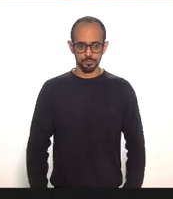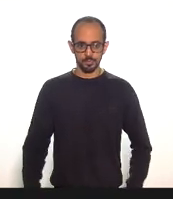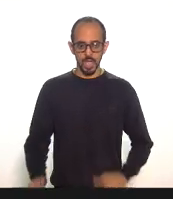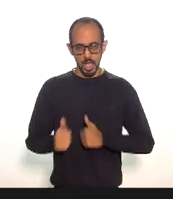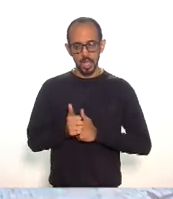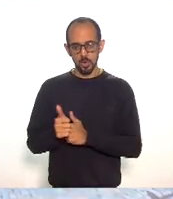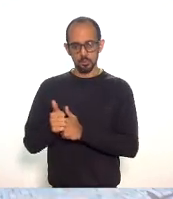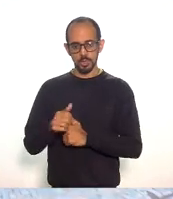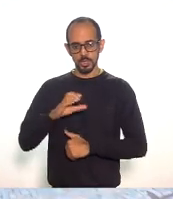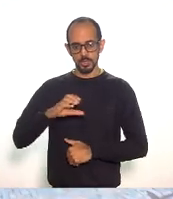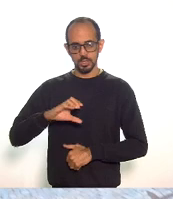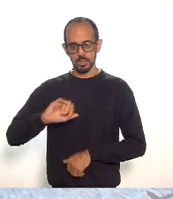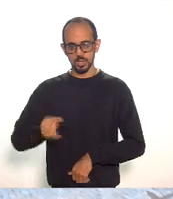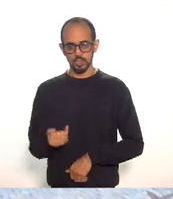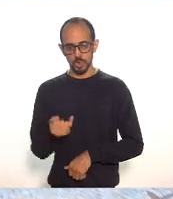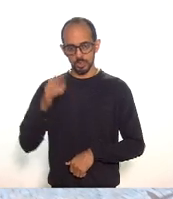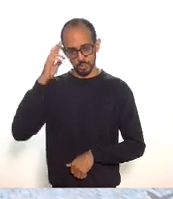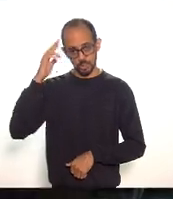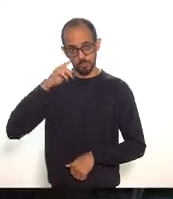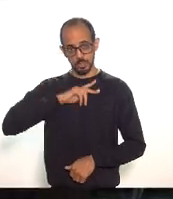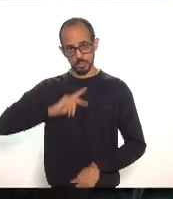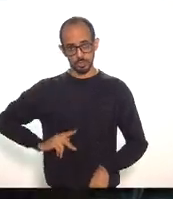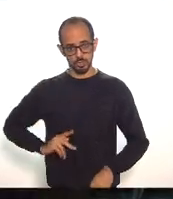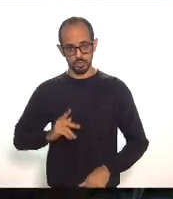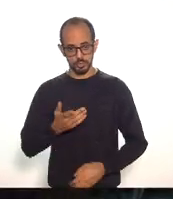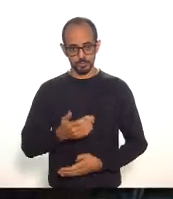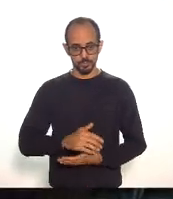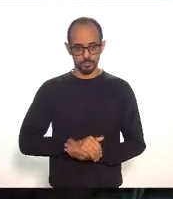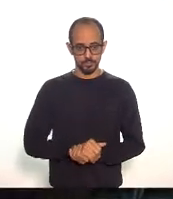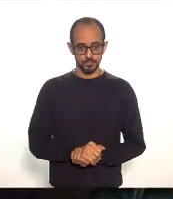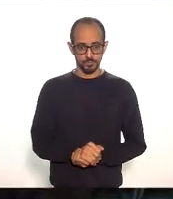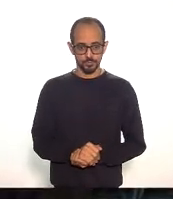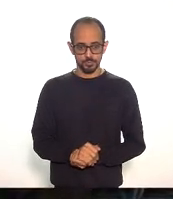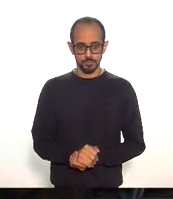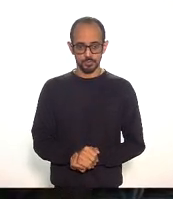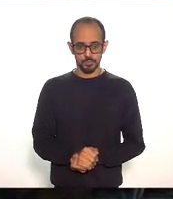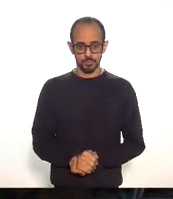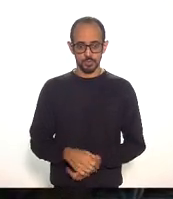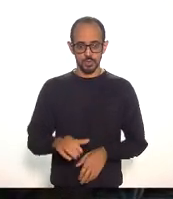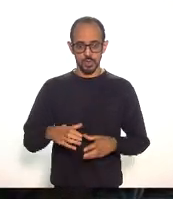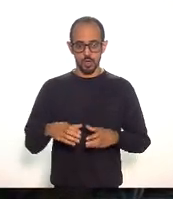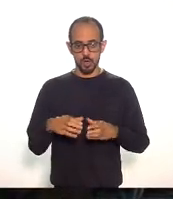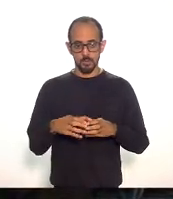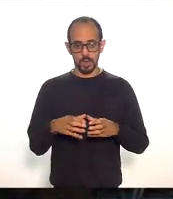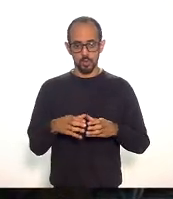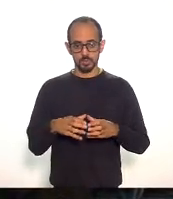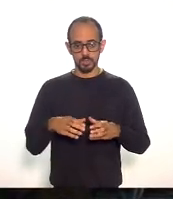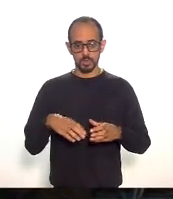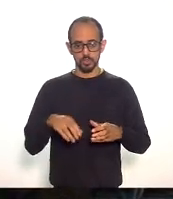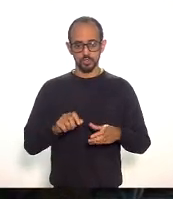Acompanho o parecer da CCJ, senhor presidente. Continua sem som, Márcio. Pela Comissão de Orçamento,